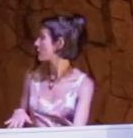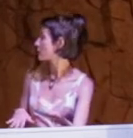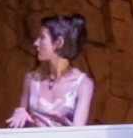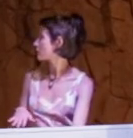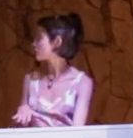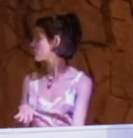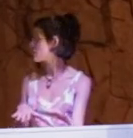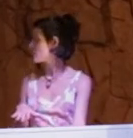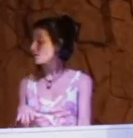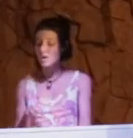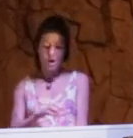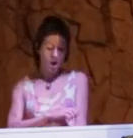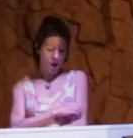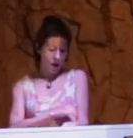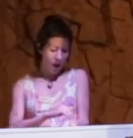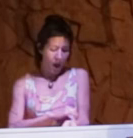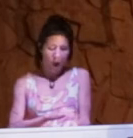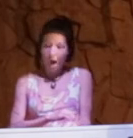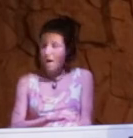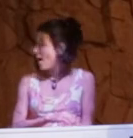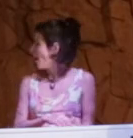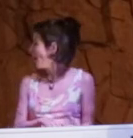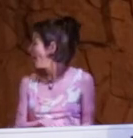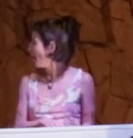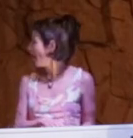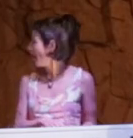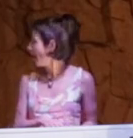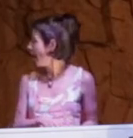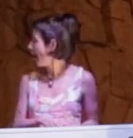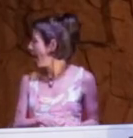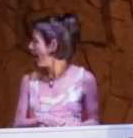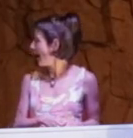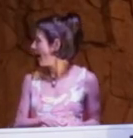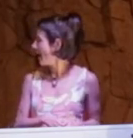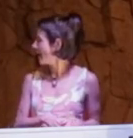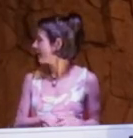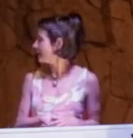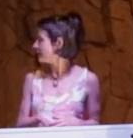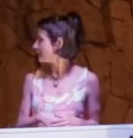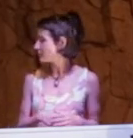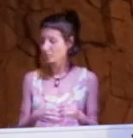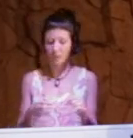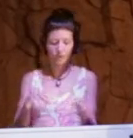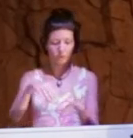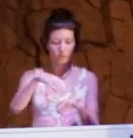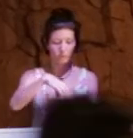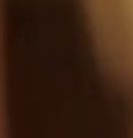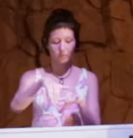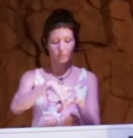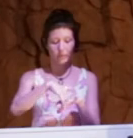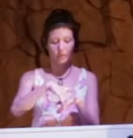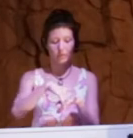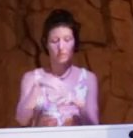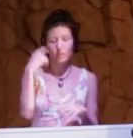porte dela. E segundo, que ela não tem correntes no pé, tem alguma coisa menos corrente, e que a expressão dela não é de